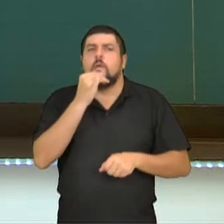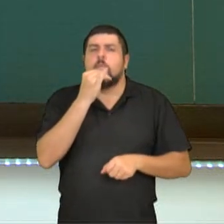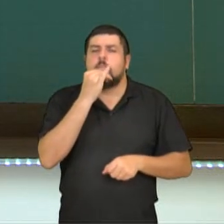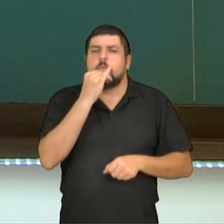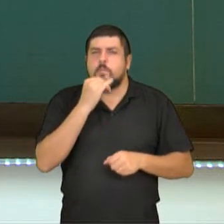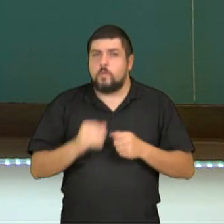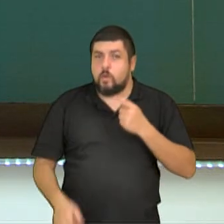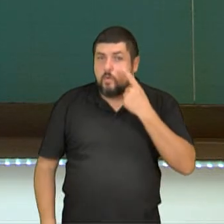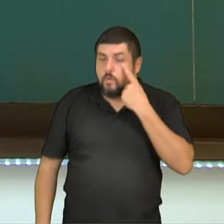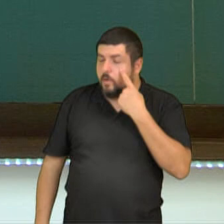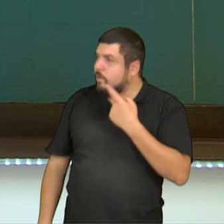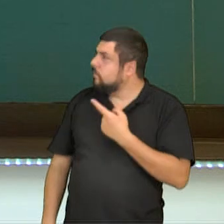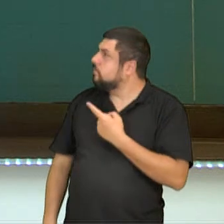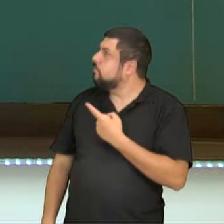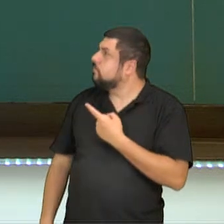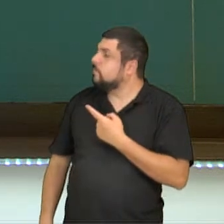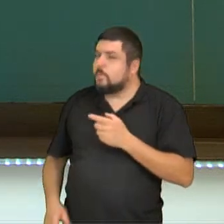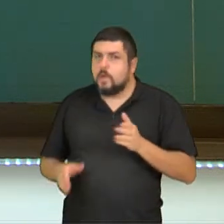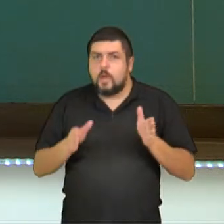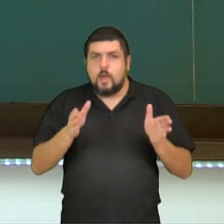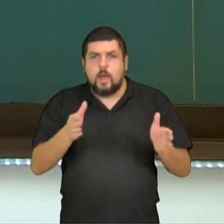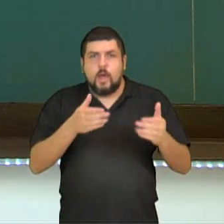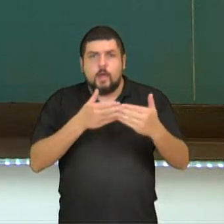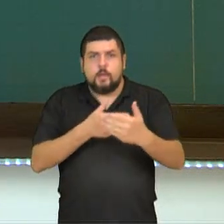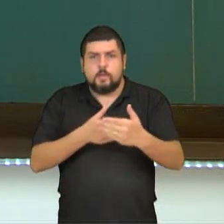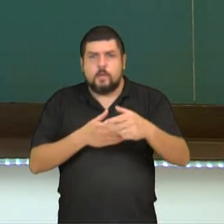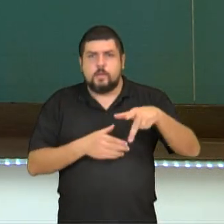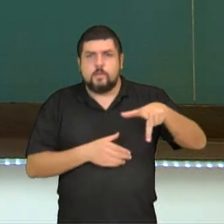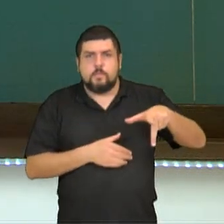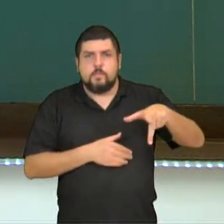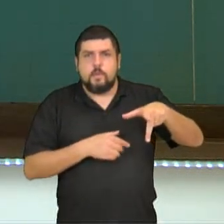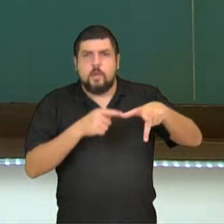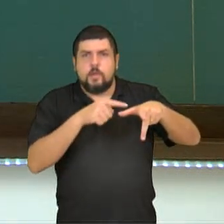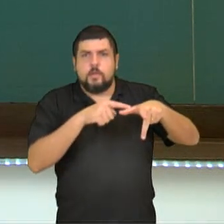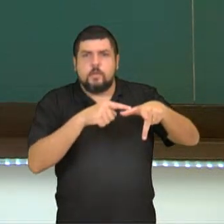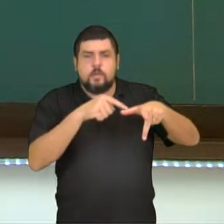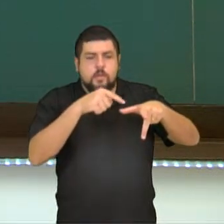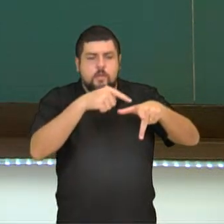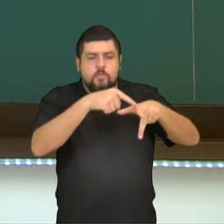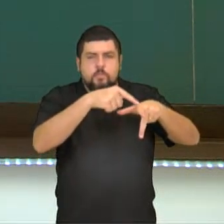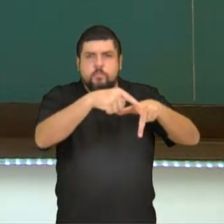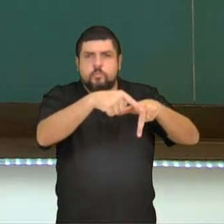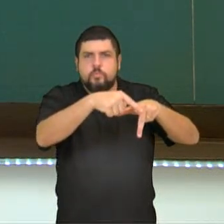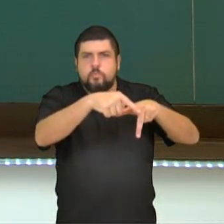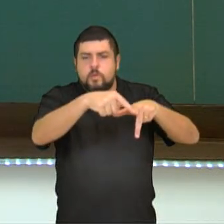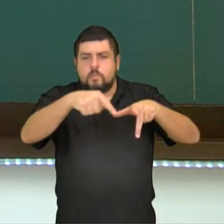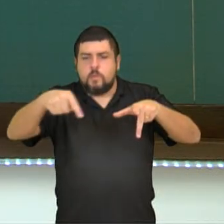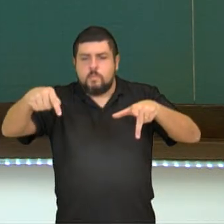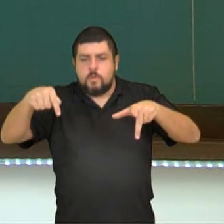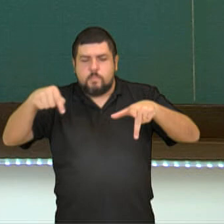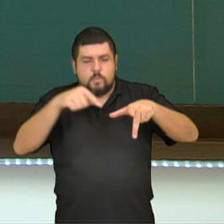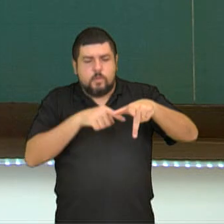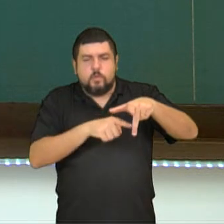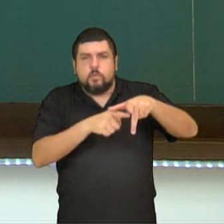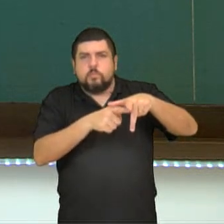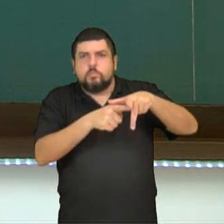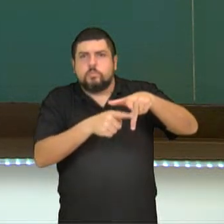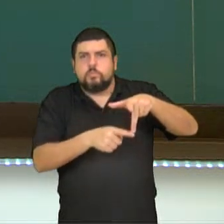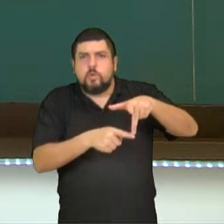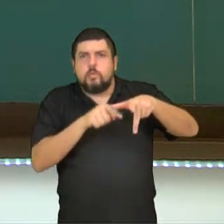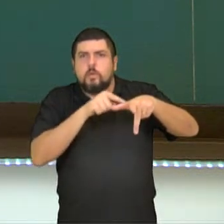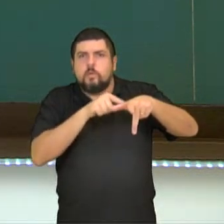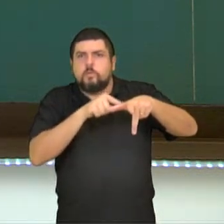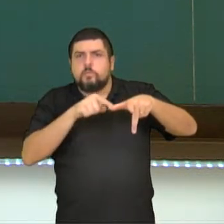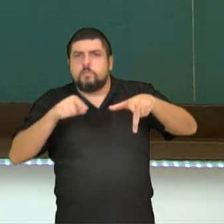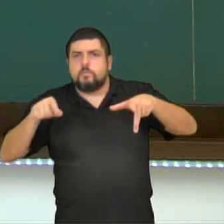tem o comprimento, ele tem a largura e ele tem uma altura. Se eu pegar isso daqui e colocar em cima de uma mesa, ele vai sair do tampo da mesa, certo?